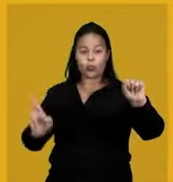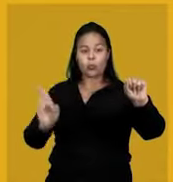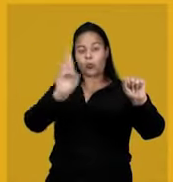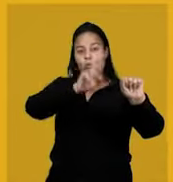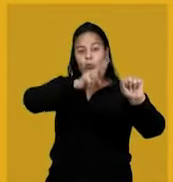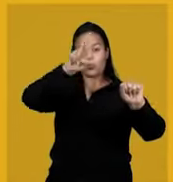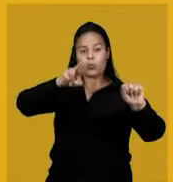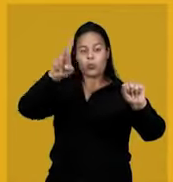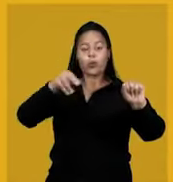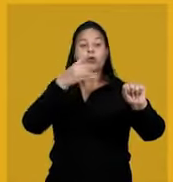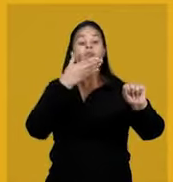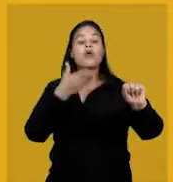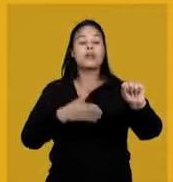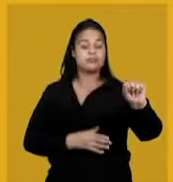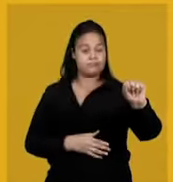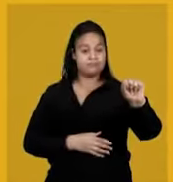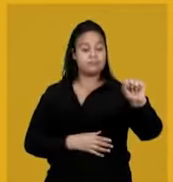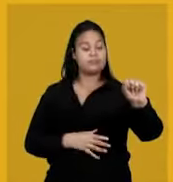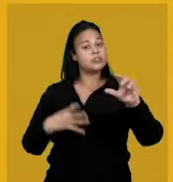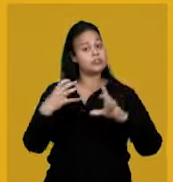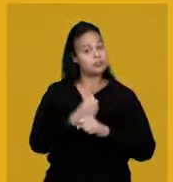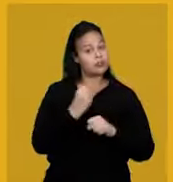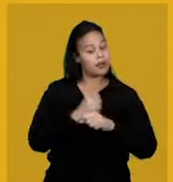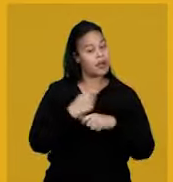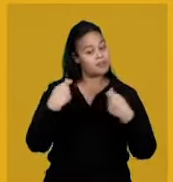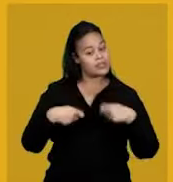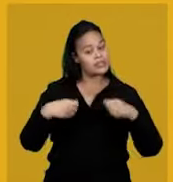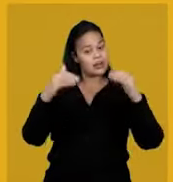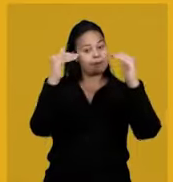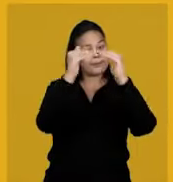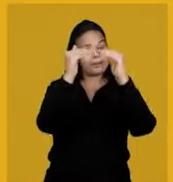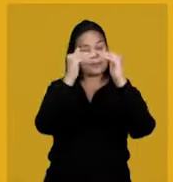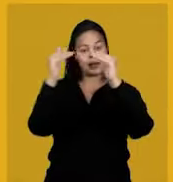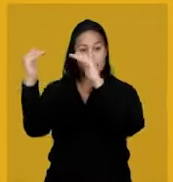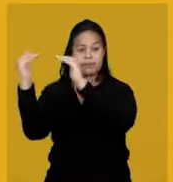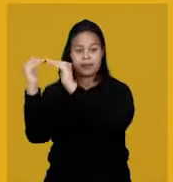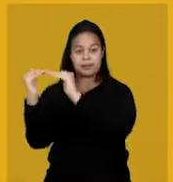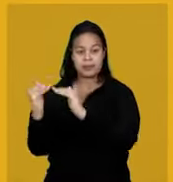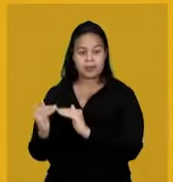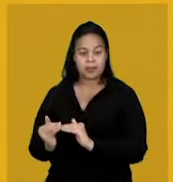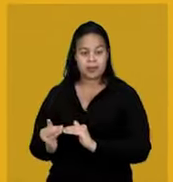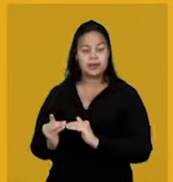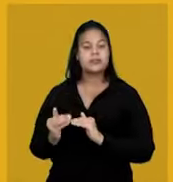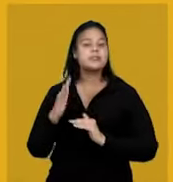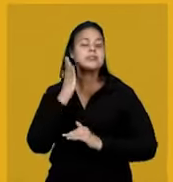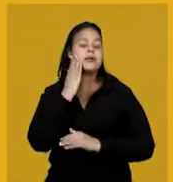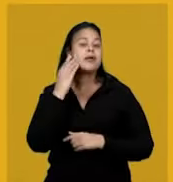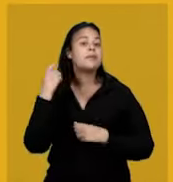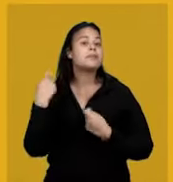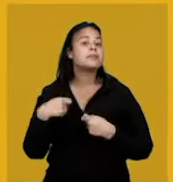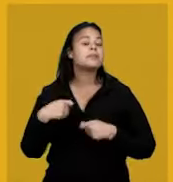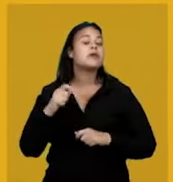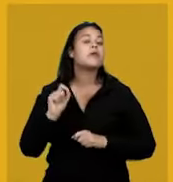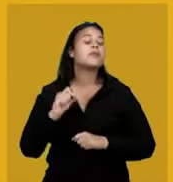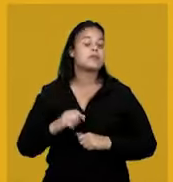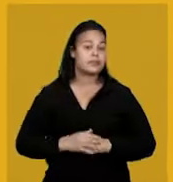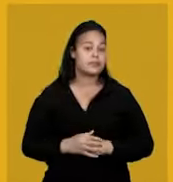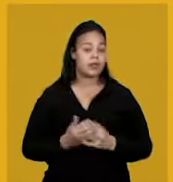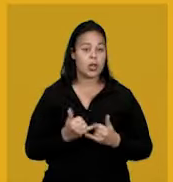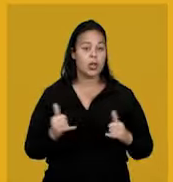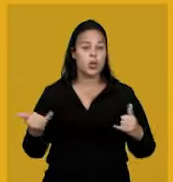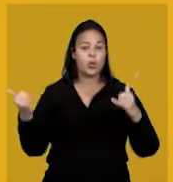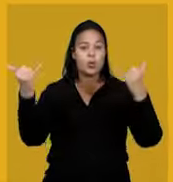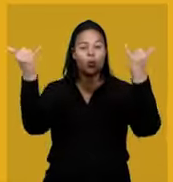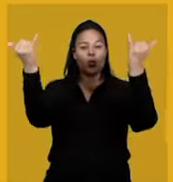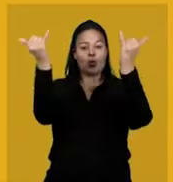vamos calcular a resistência equivalente do circuito. Nós vamos pensar o seguinte: nós temos uma corrente